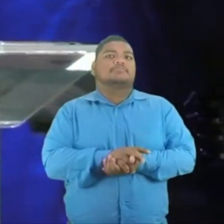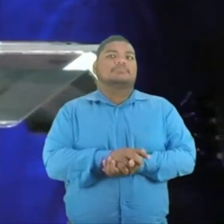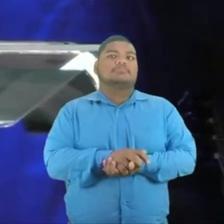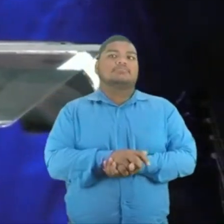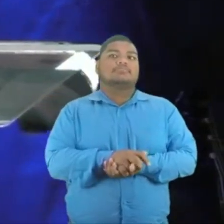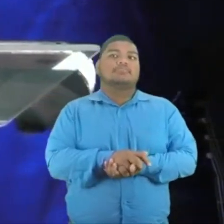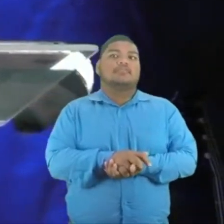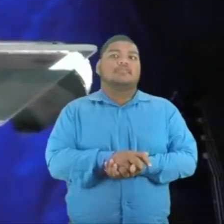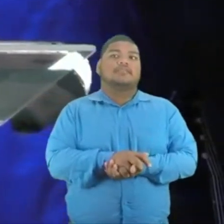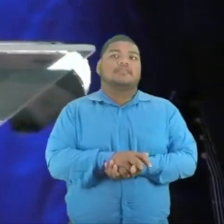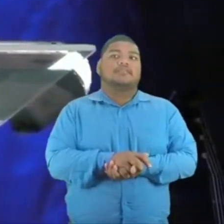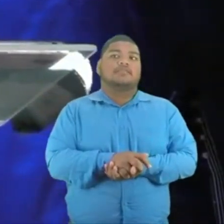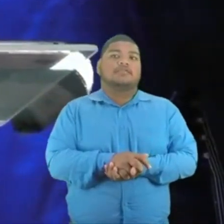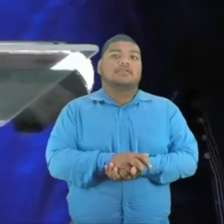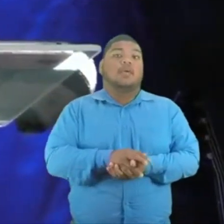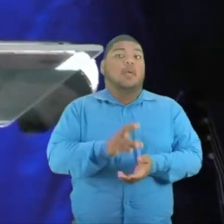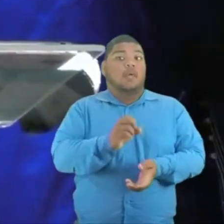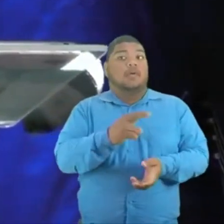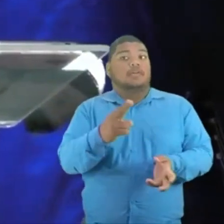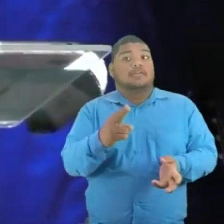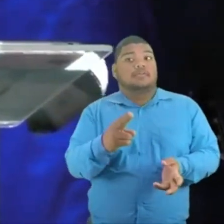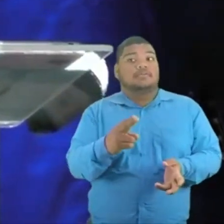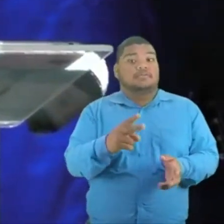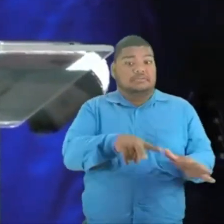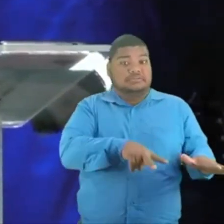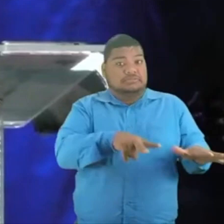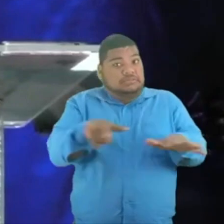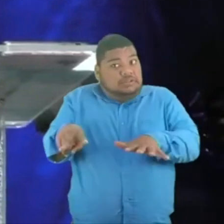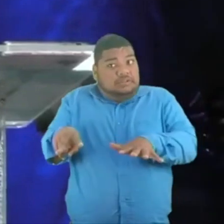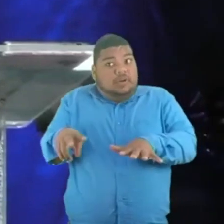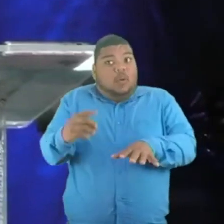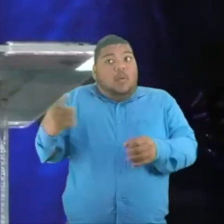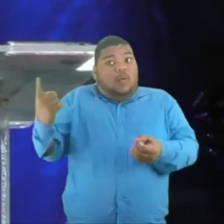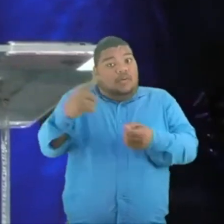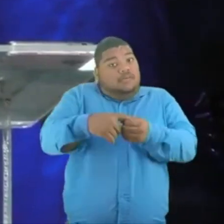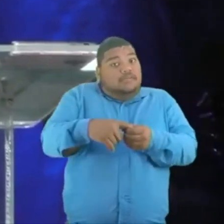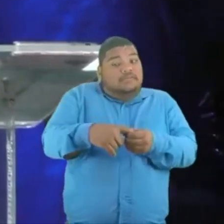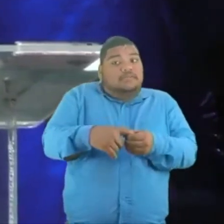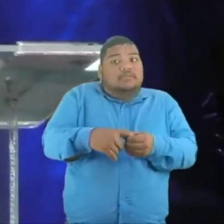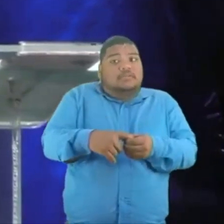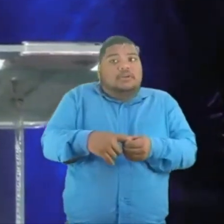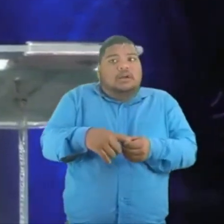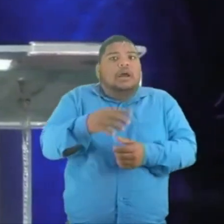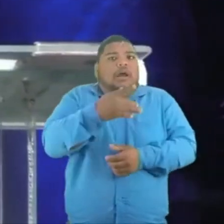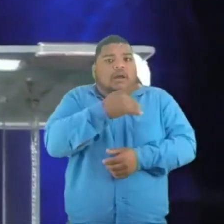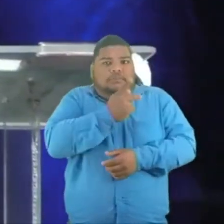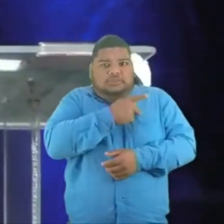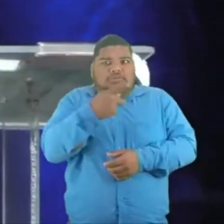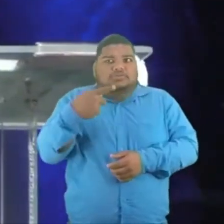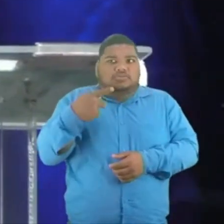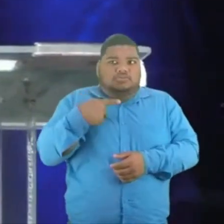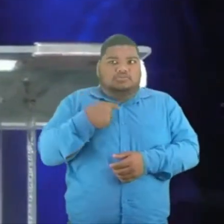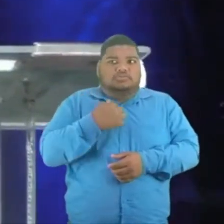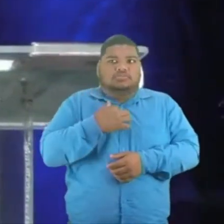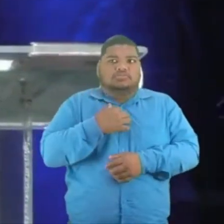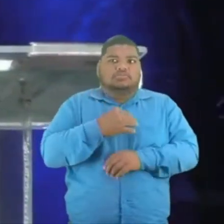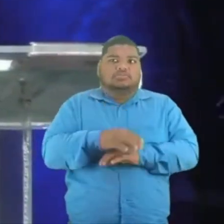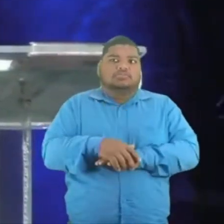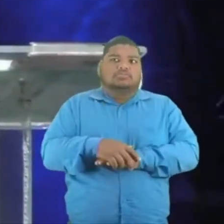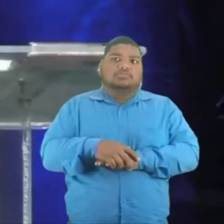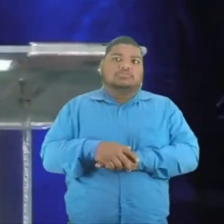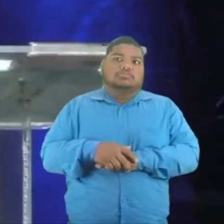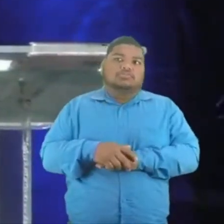Ou vai chegar essa semana, ou vai vir. Ai, pastor, você está agorando.